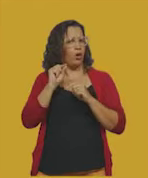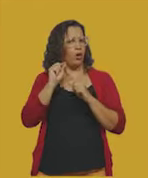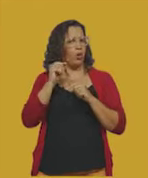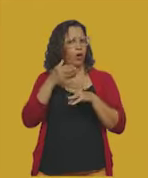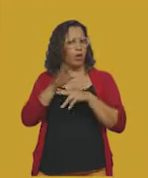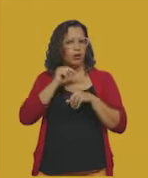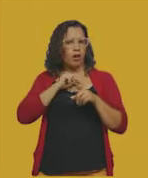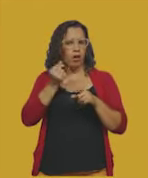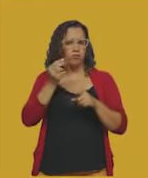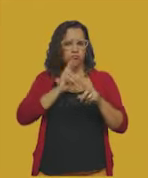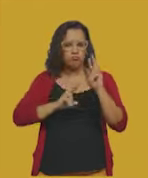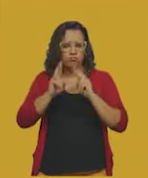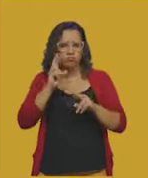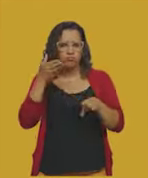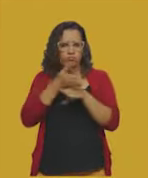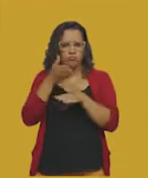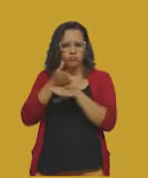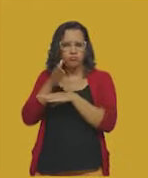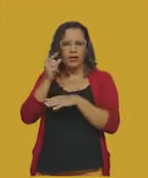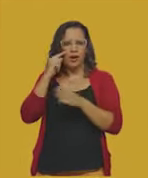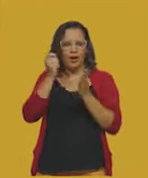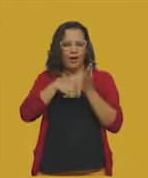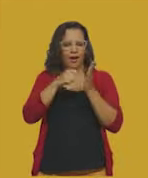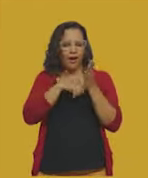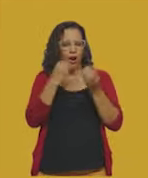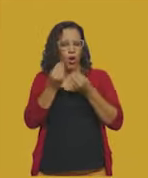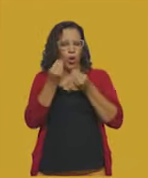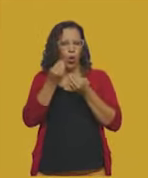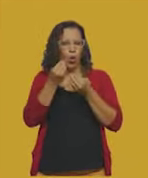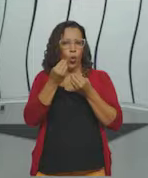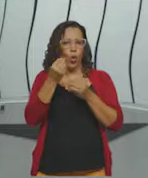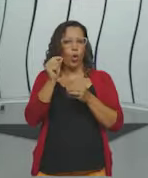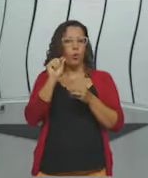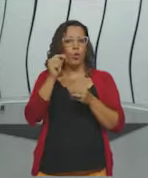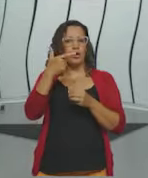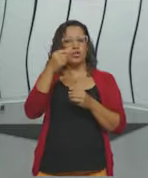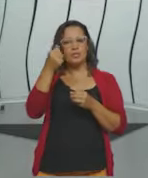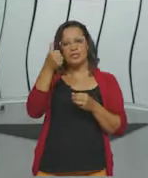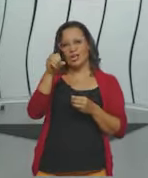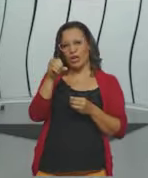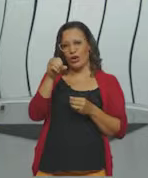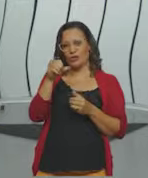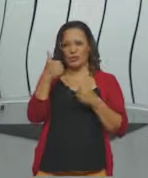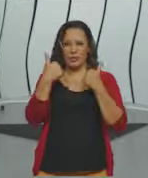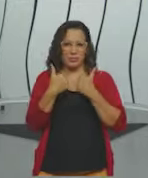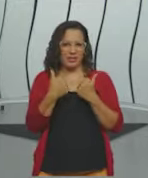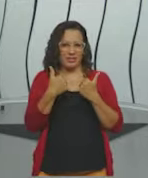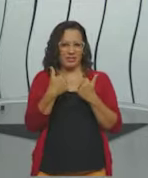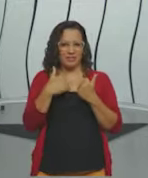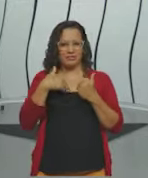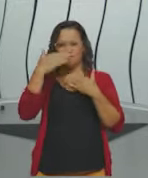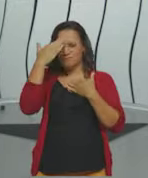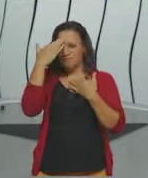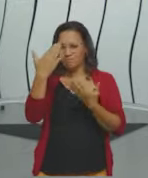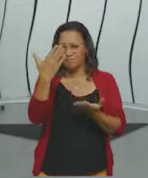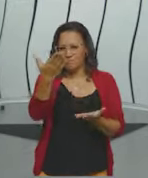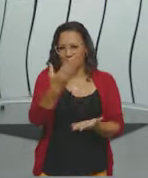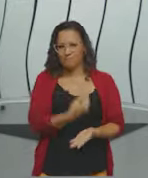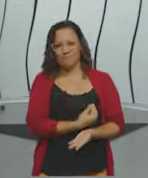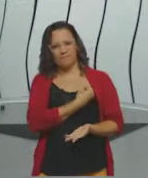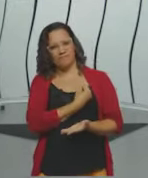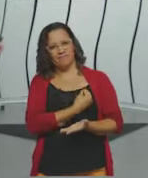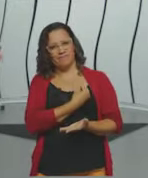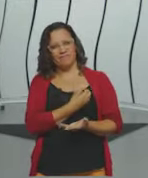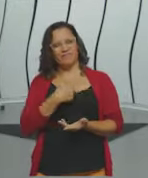a tudo que foi usado para corrigir o Enem de 2019, beleza? Muito obrigado pela presença de vocês,